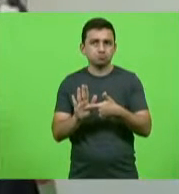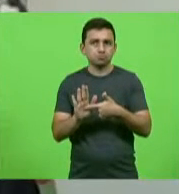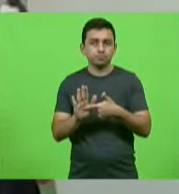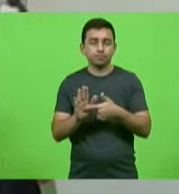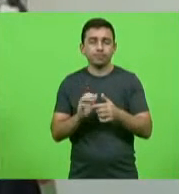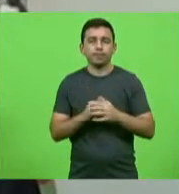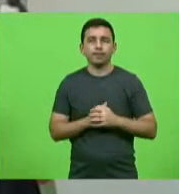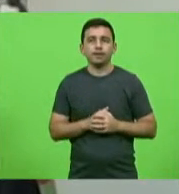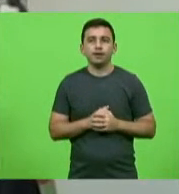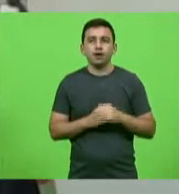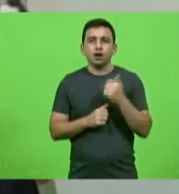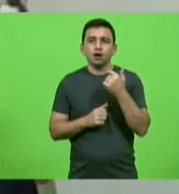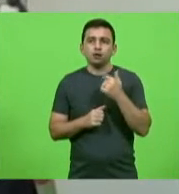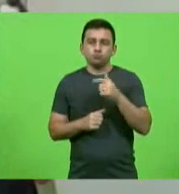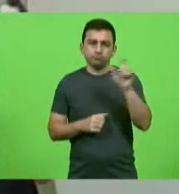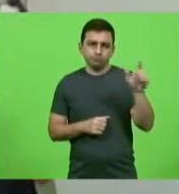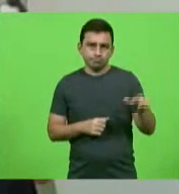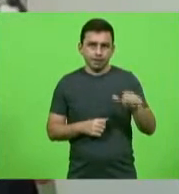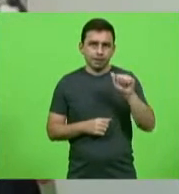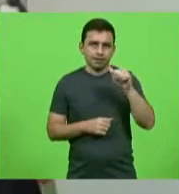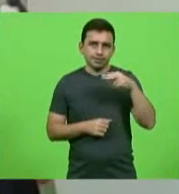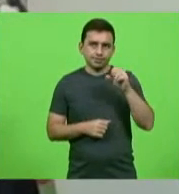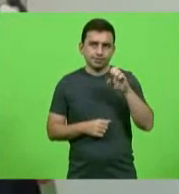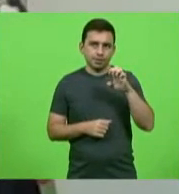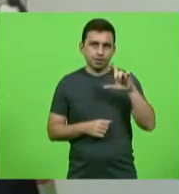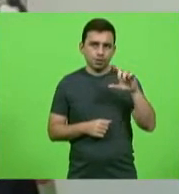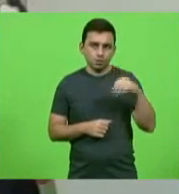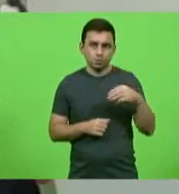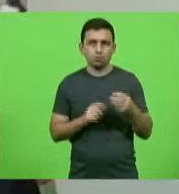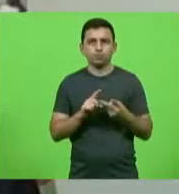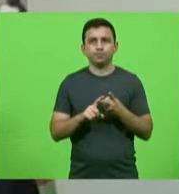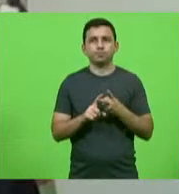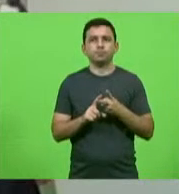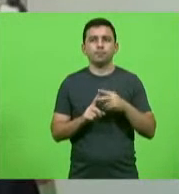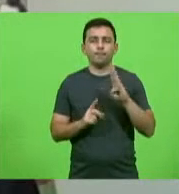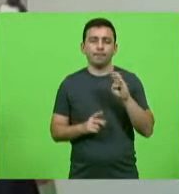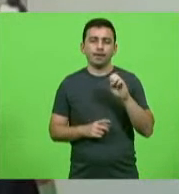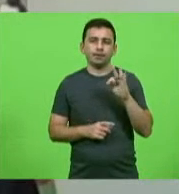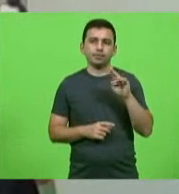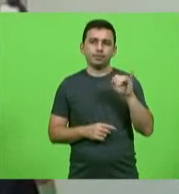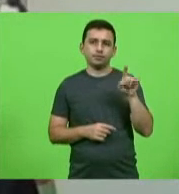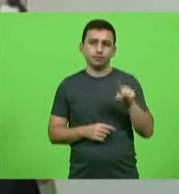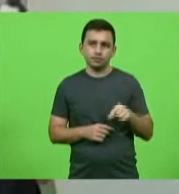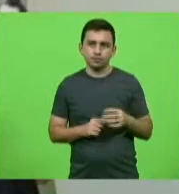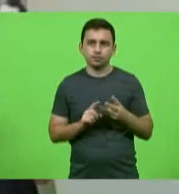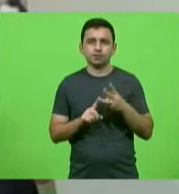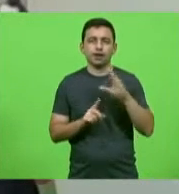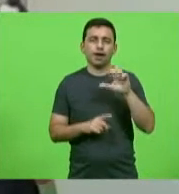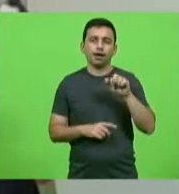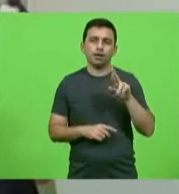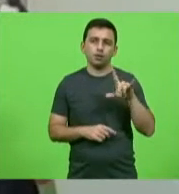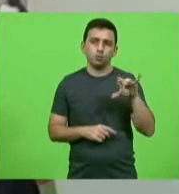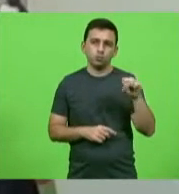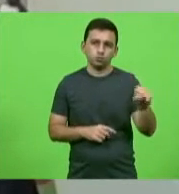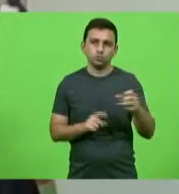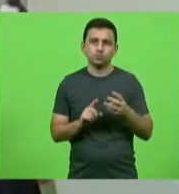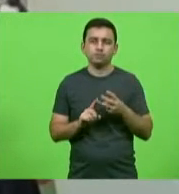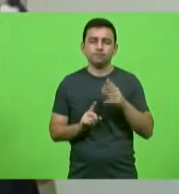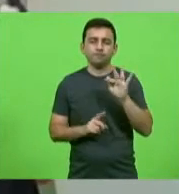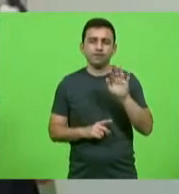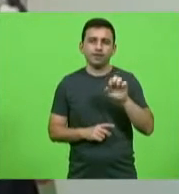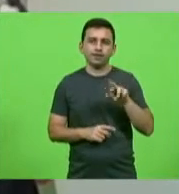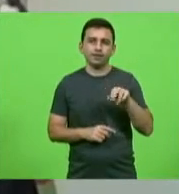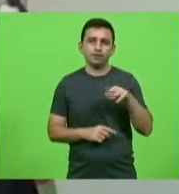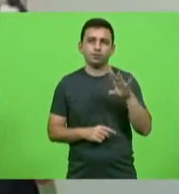outra via, os autores Anselmo Cerelo, Beatriz Campo Kowalski, Carlos Alberto Vieira, Fernando de Mello,